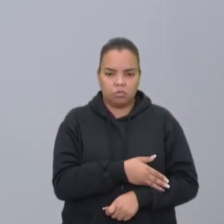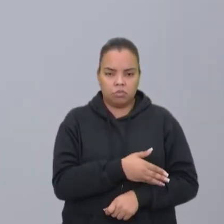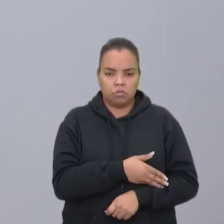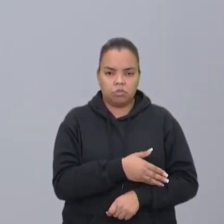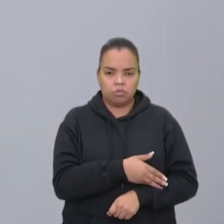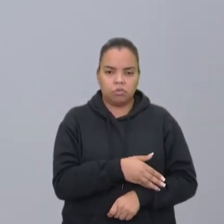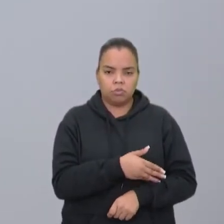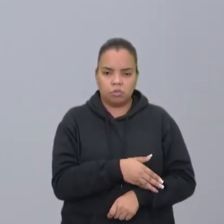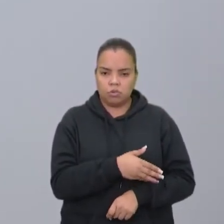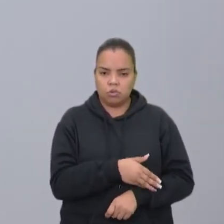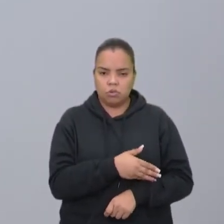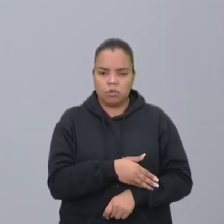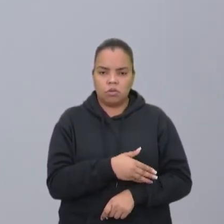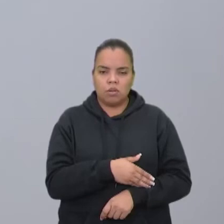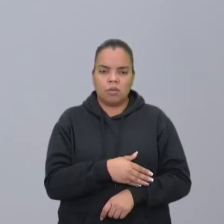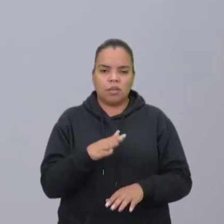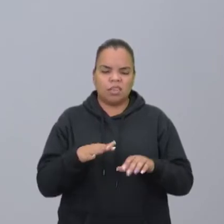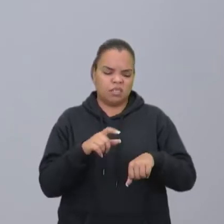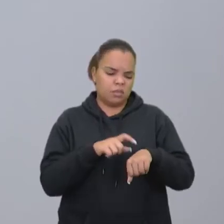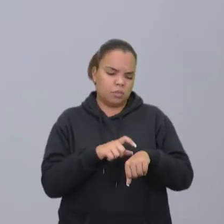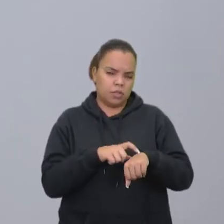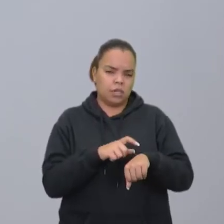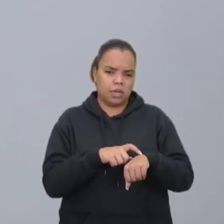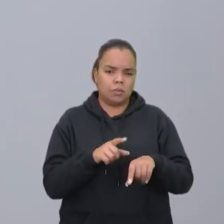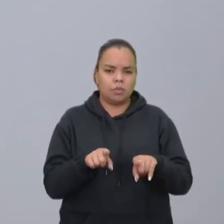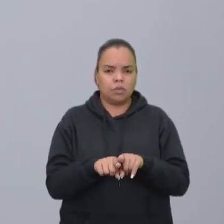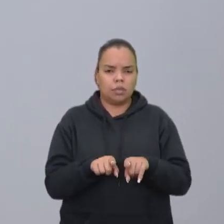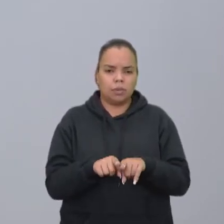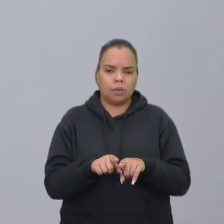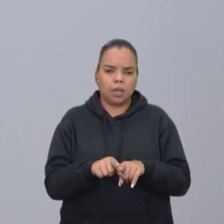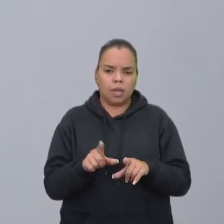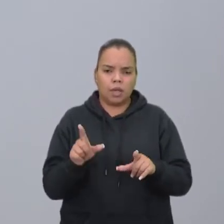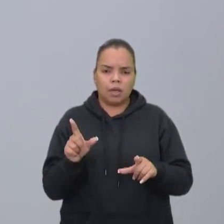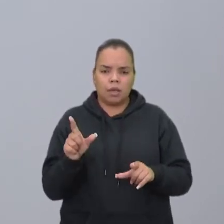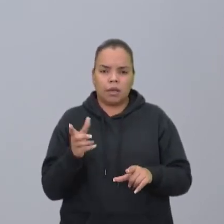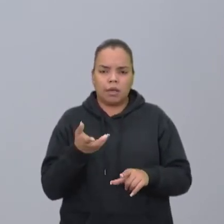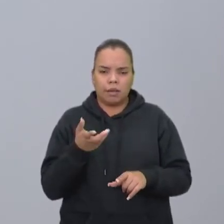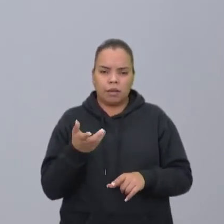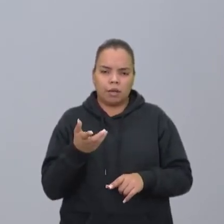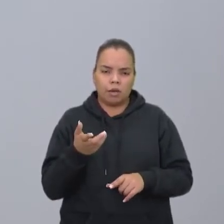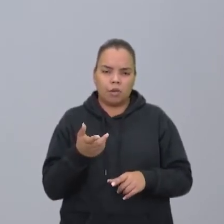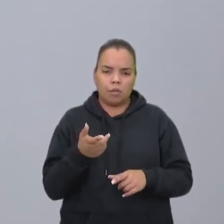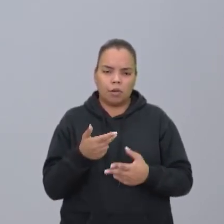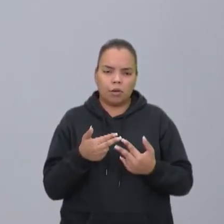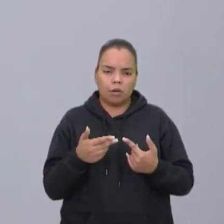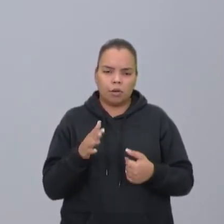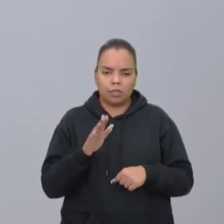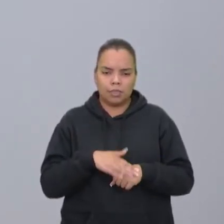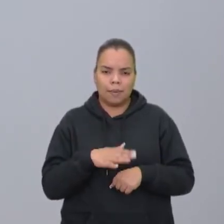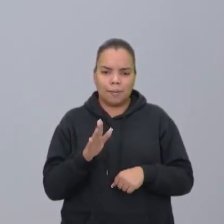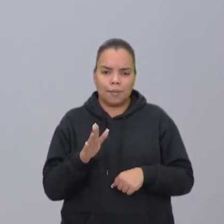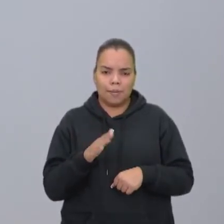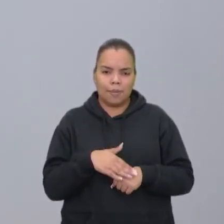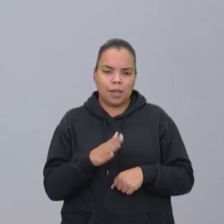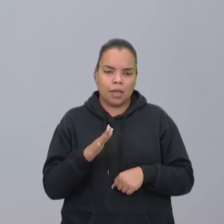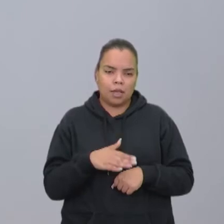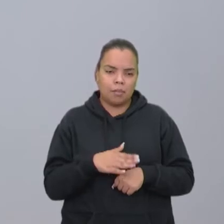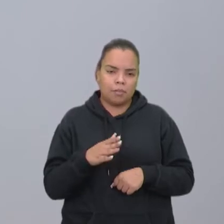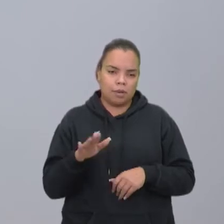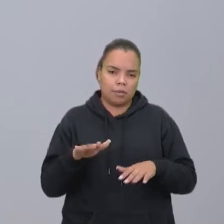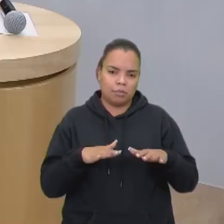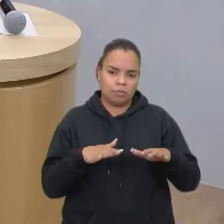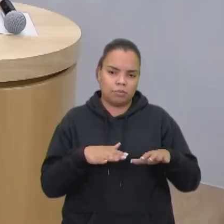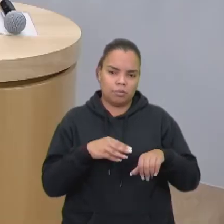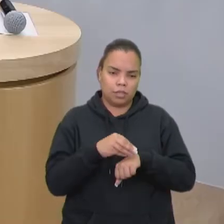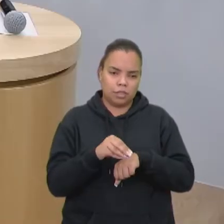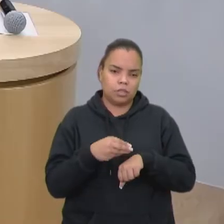de costume mesmo e talvez tempo. Né? A gente quer uma coisa mais dinâmica e o vlog você teria que limitar aí seu parar tempo para poder